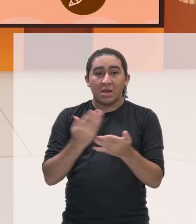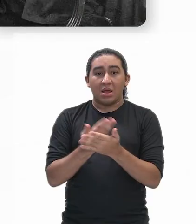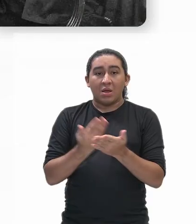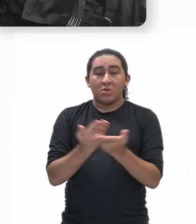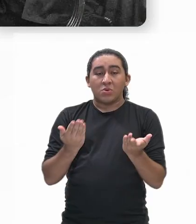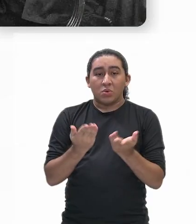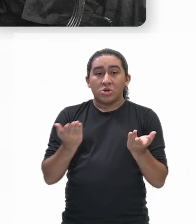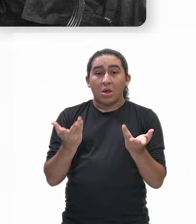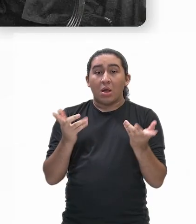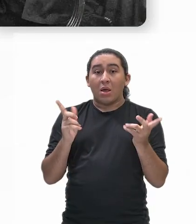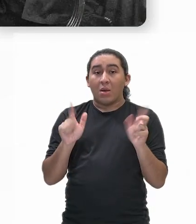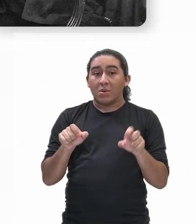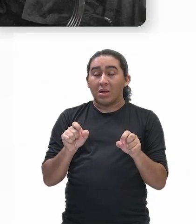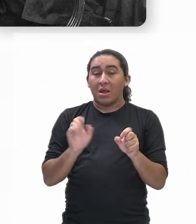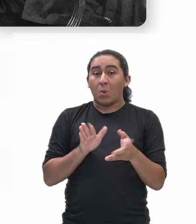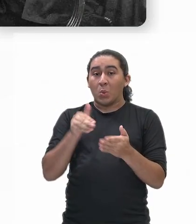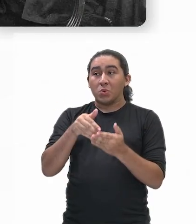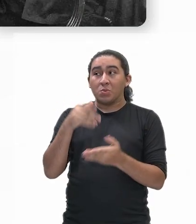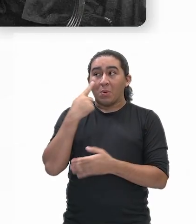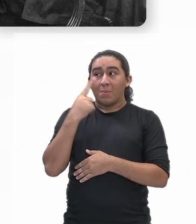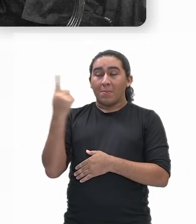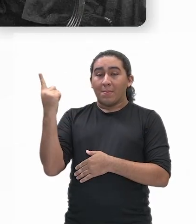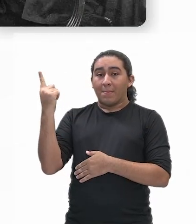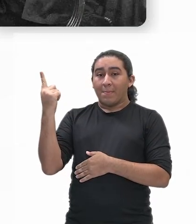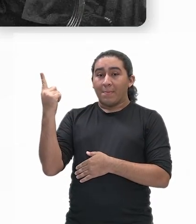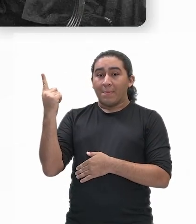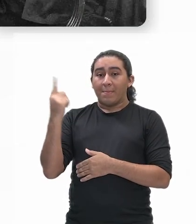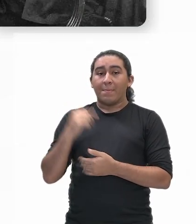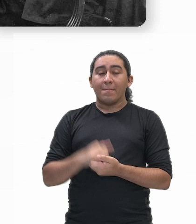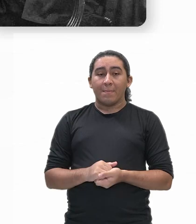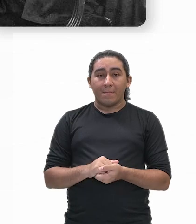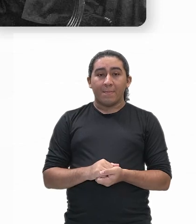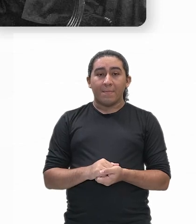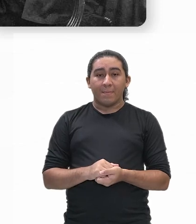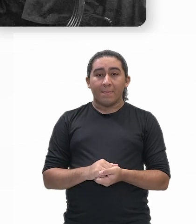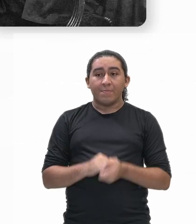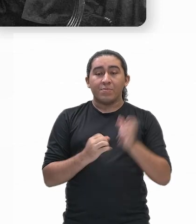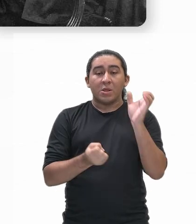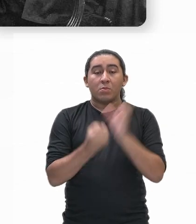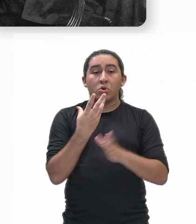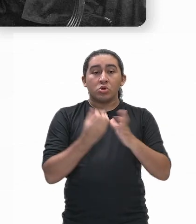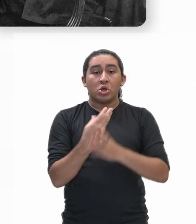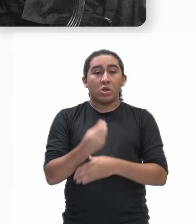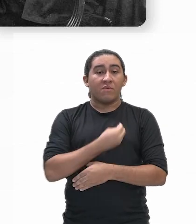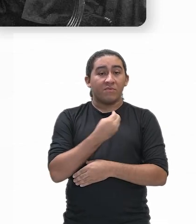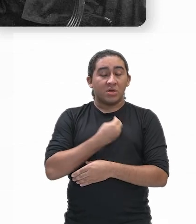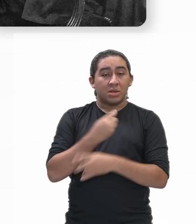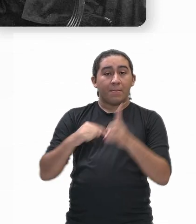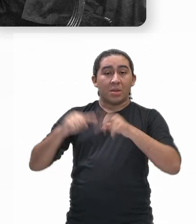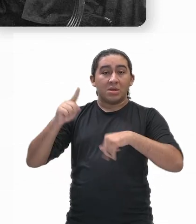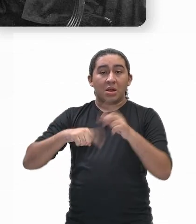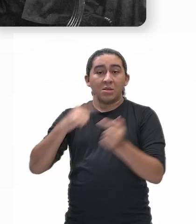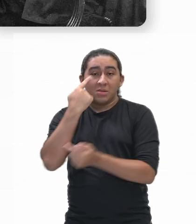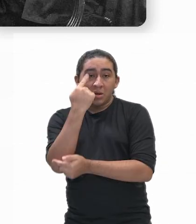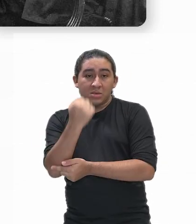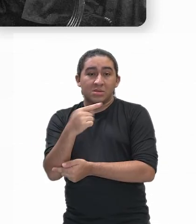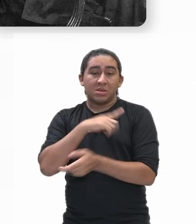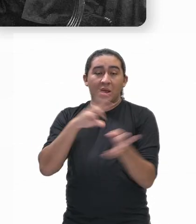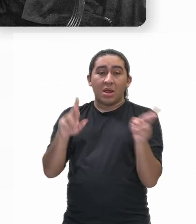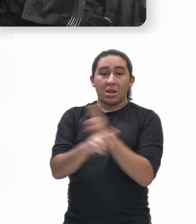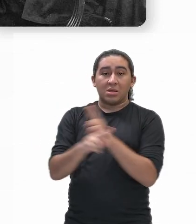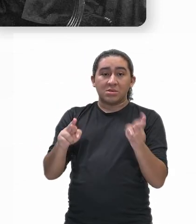trazer a última parte aqui, né? Segundo Marx, na produção da vida material, são